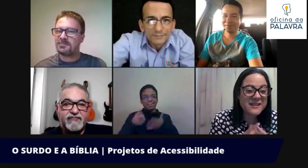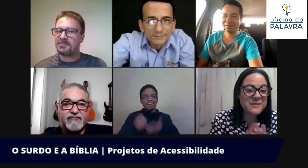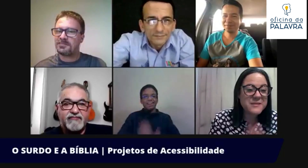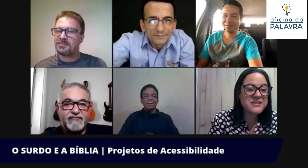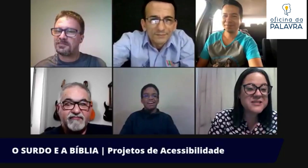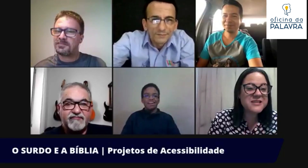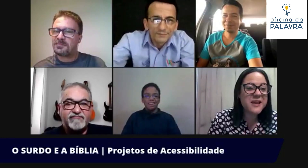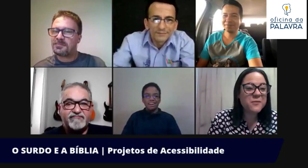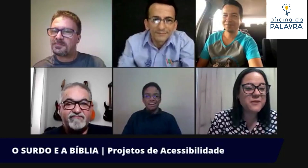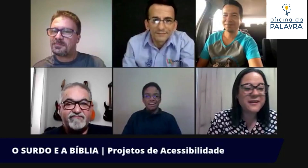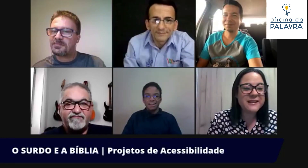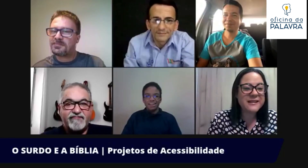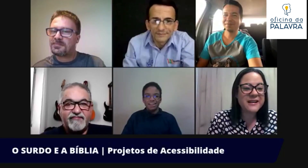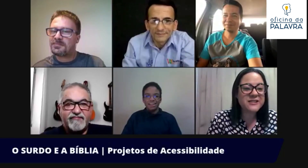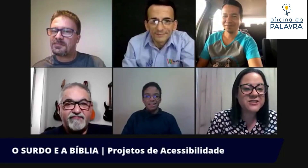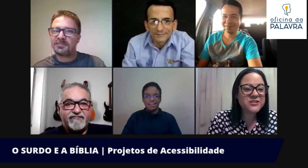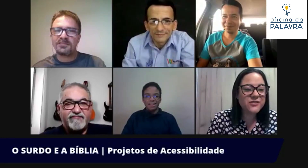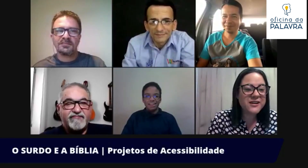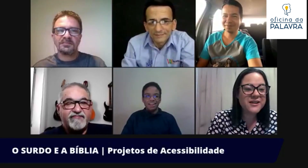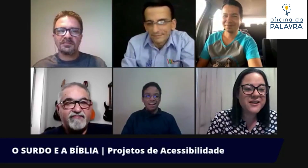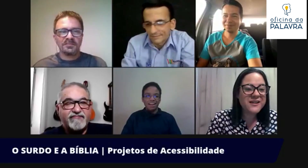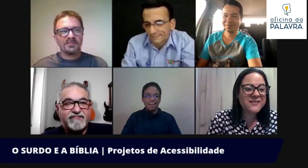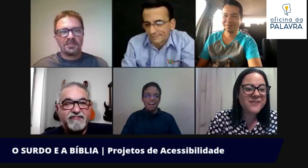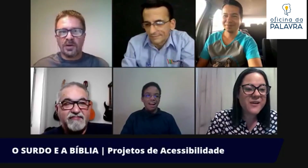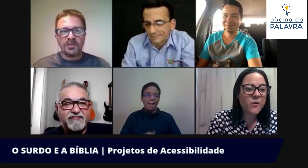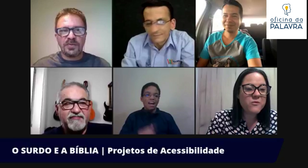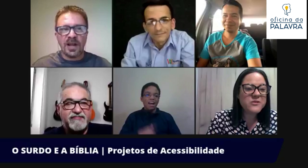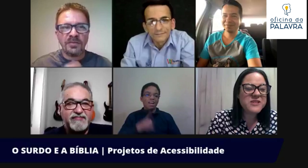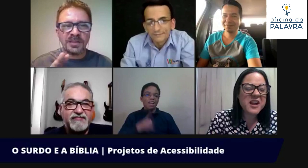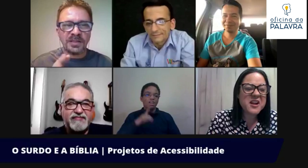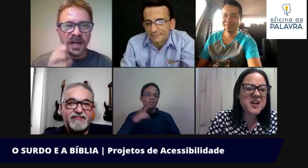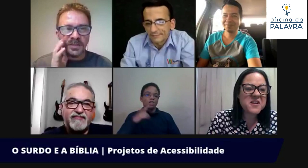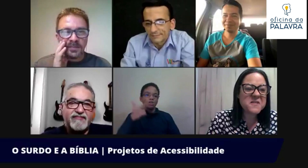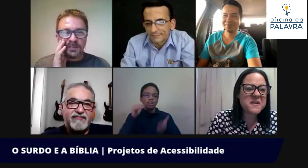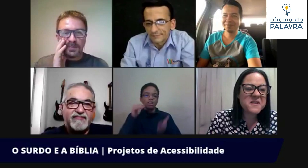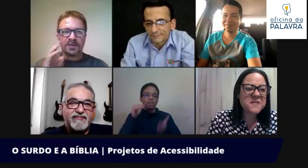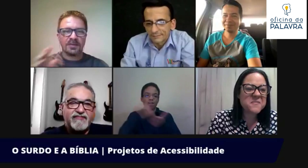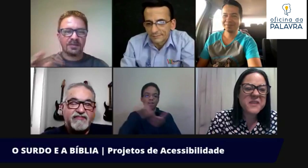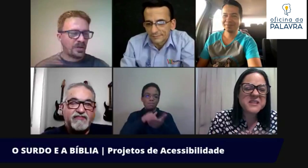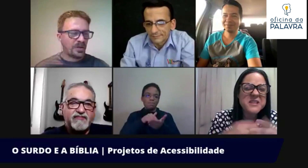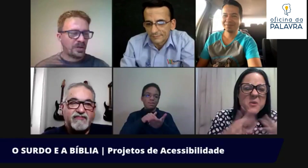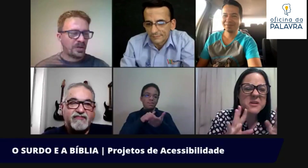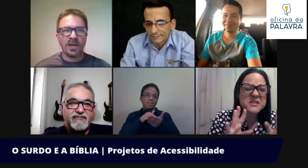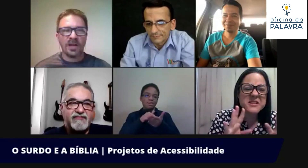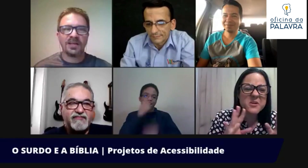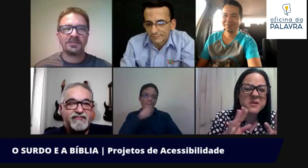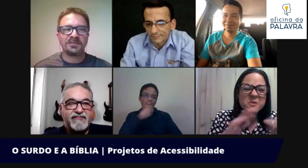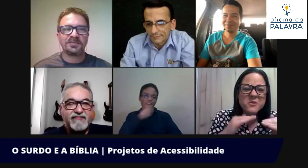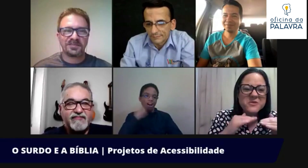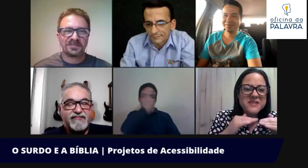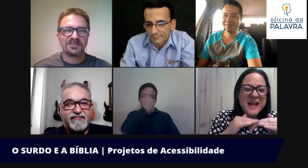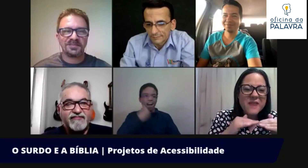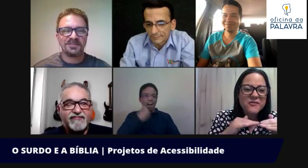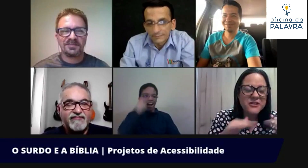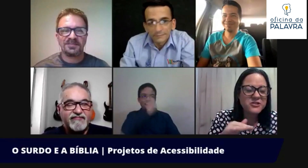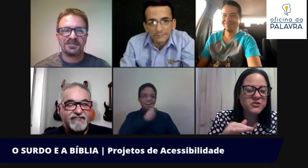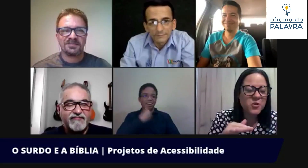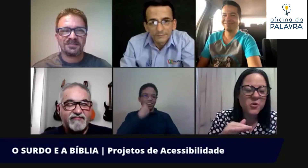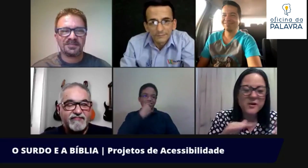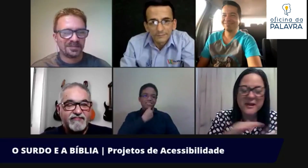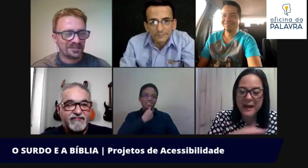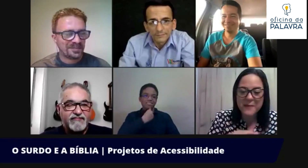ele não tem limite de tempo, né, Leclerc? A gente fica, né, como no Instagram, 55 minutos